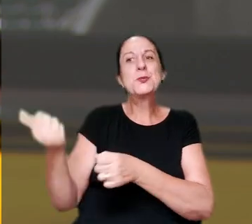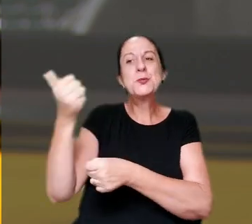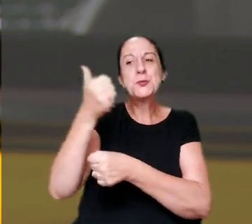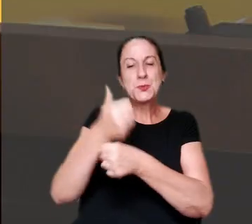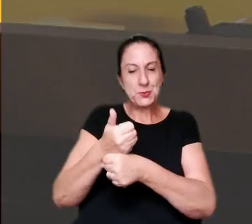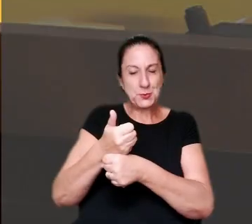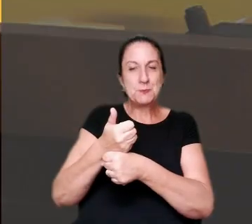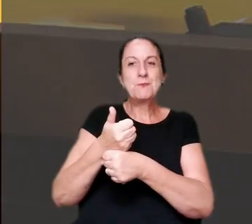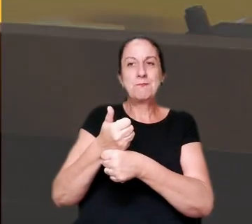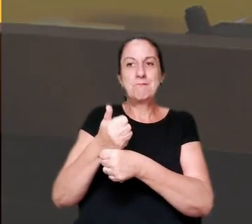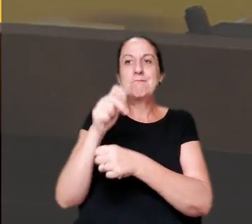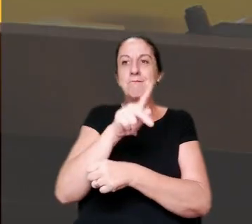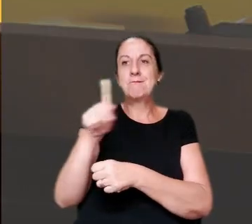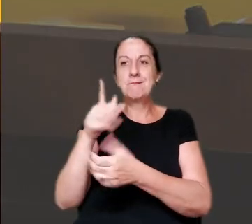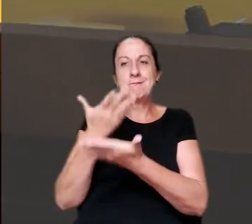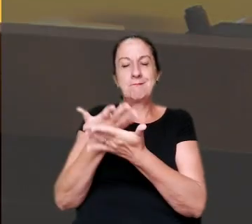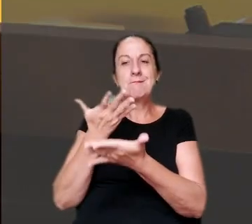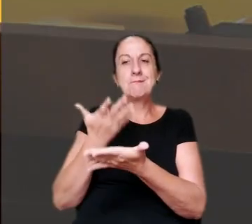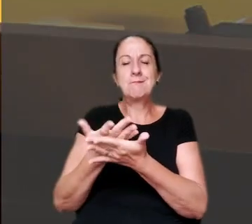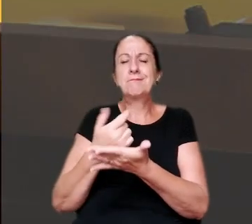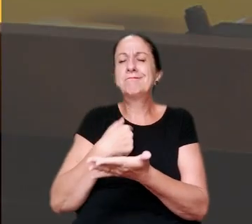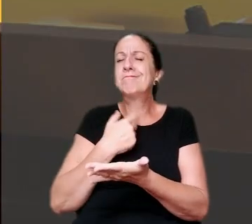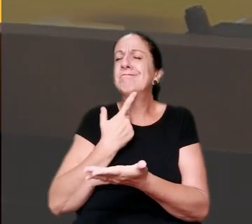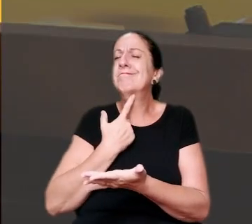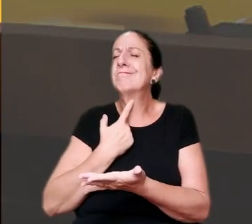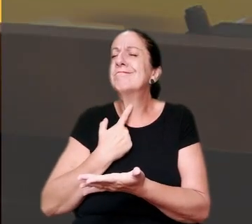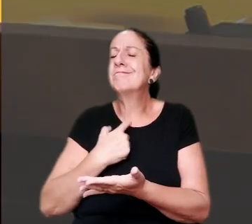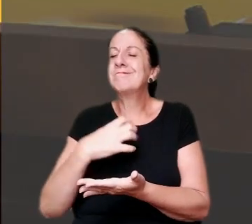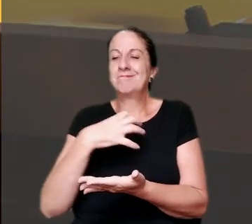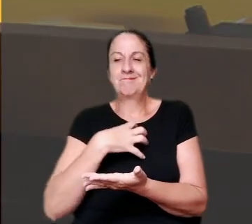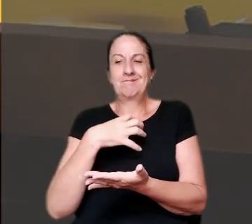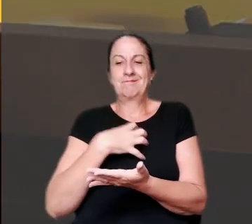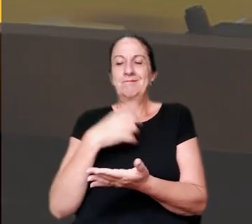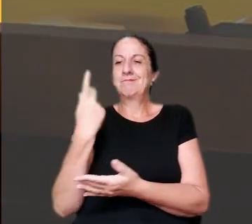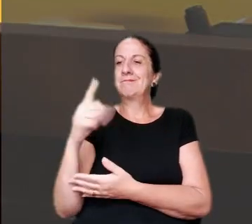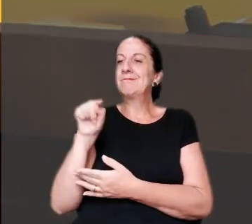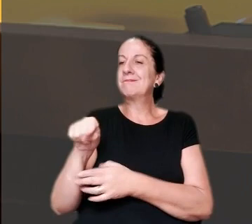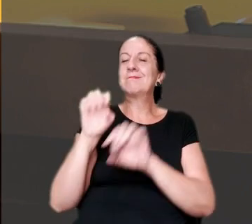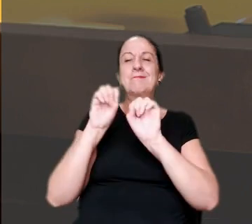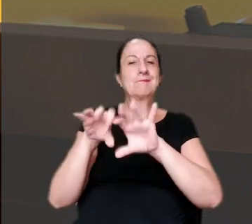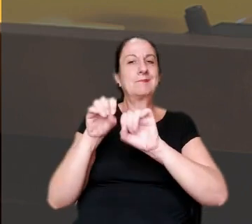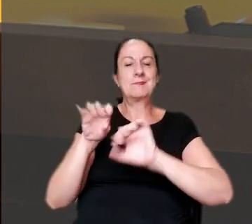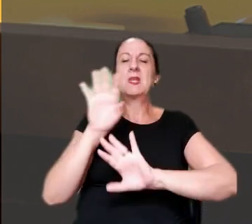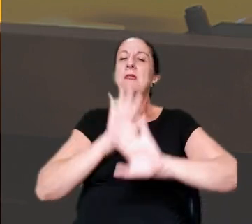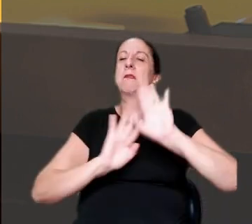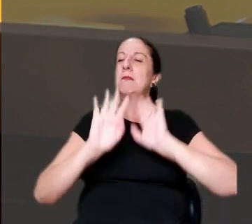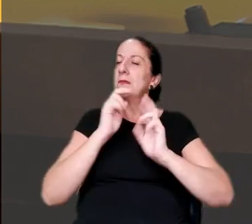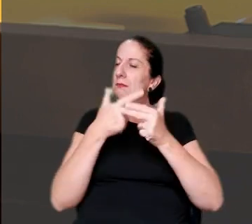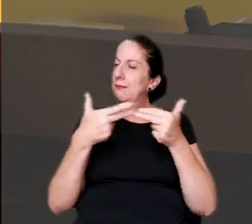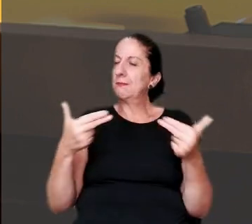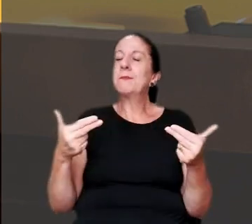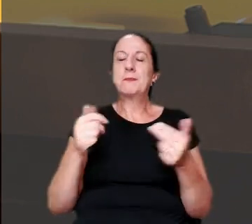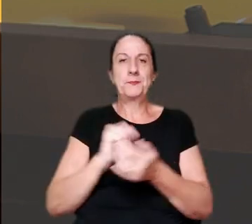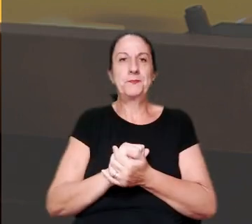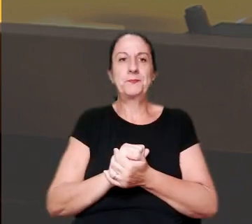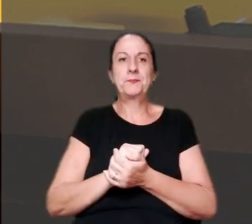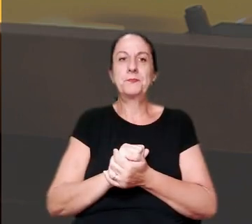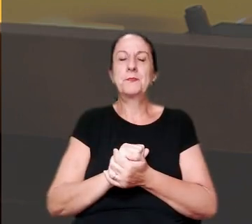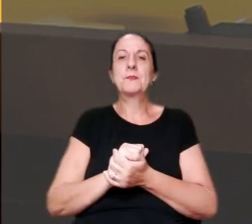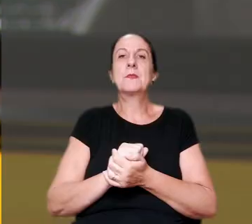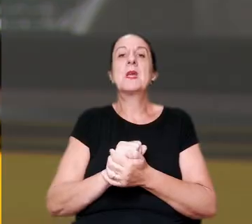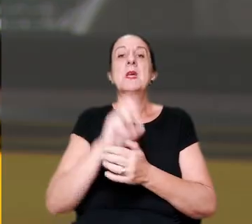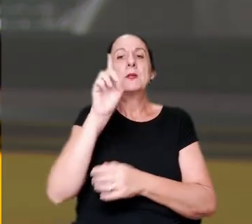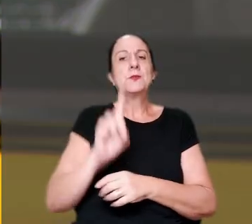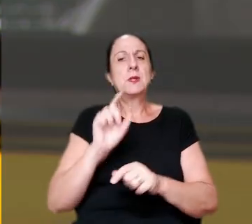Gottschalk assumiu a cadeira inteiramente, e eu gostei muito da maneira como ele ensinava e tratava as